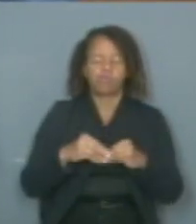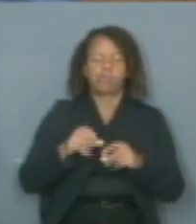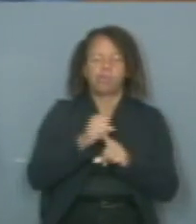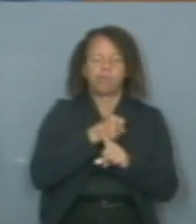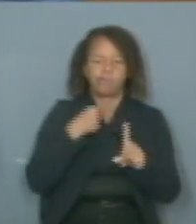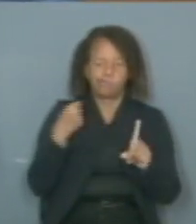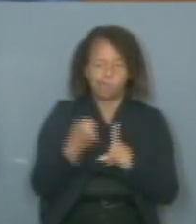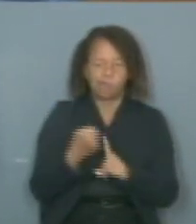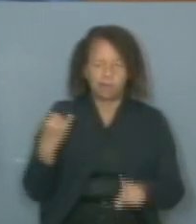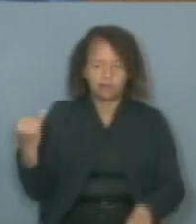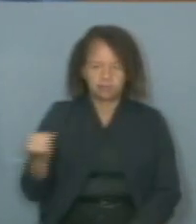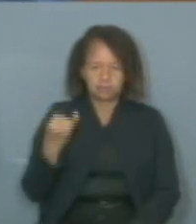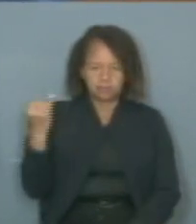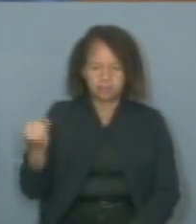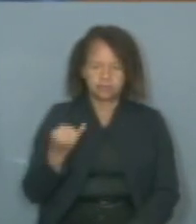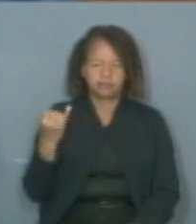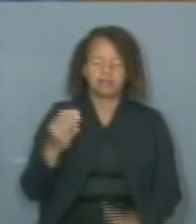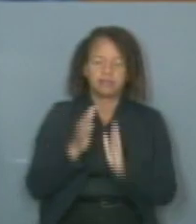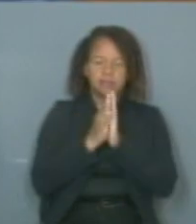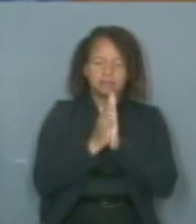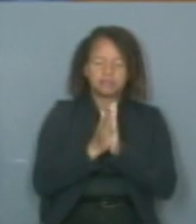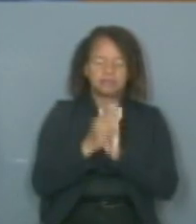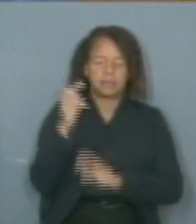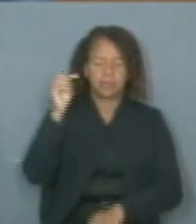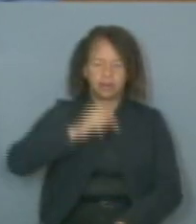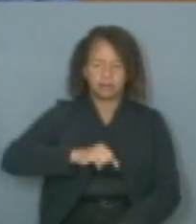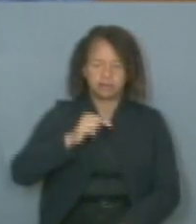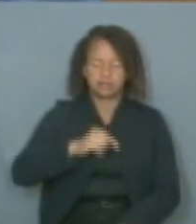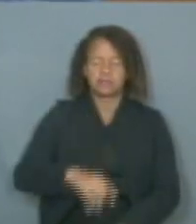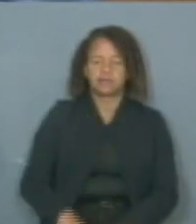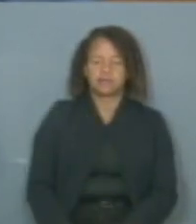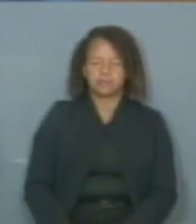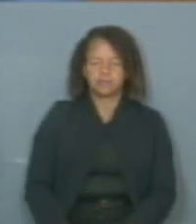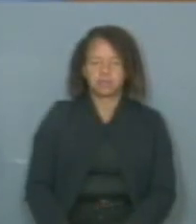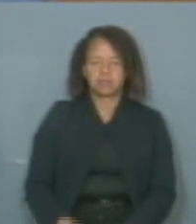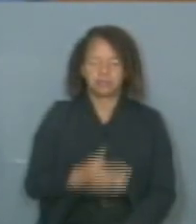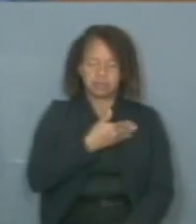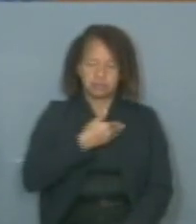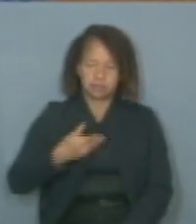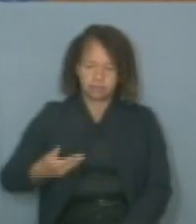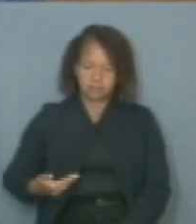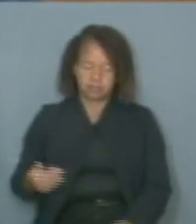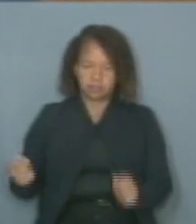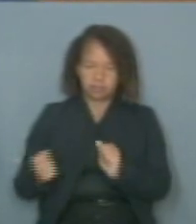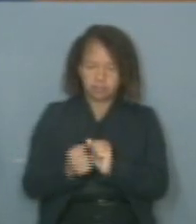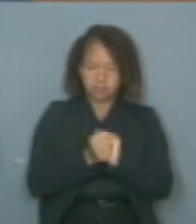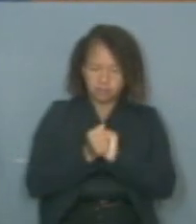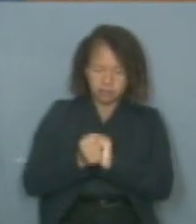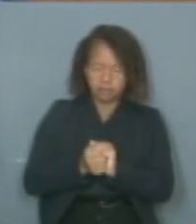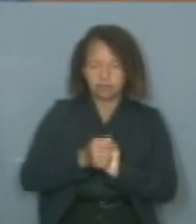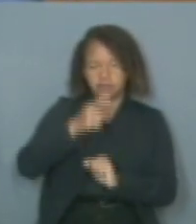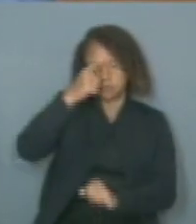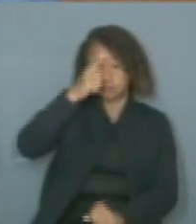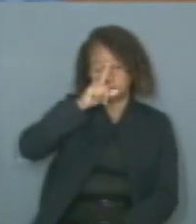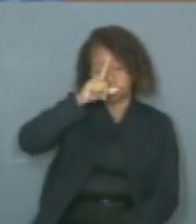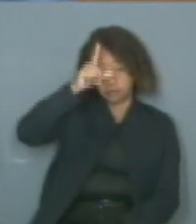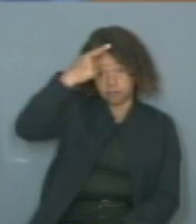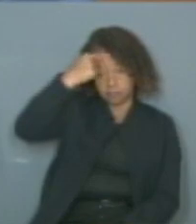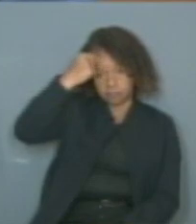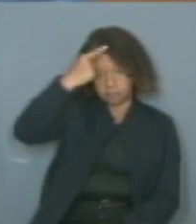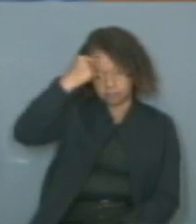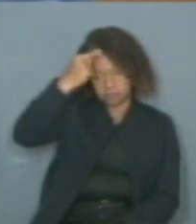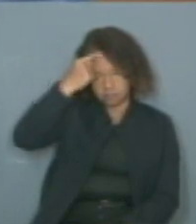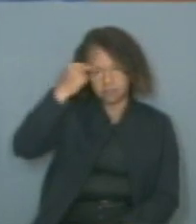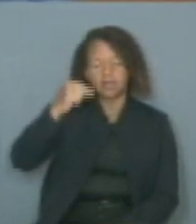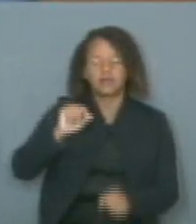sociedade, é tão importante. Então fica aqui o nosso pedido para que o poder público se junte às universidades que fazem ainda o